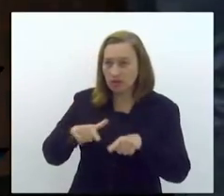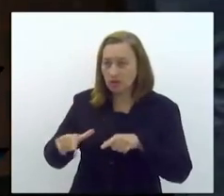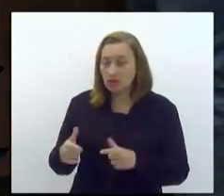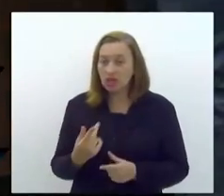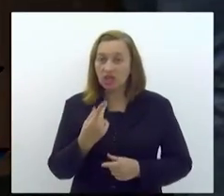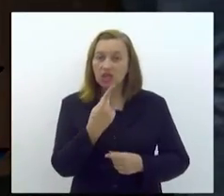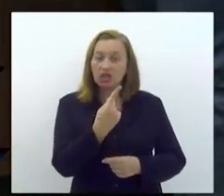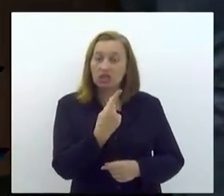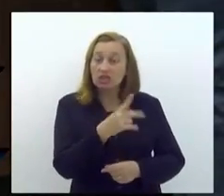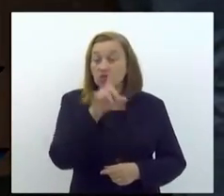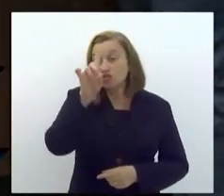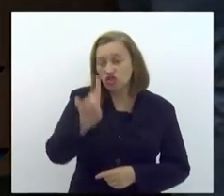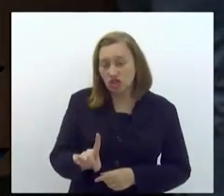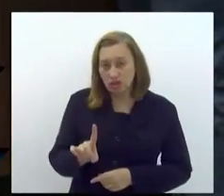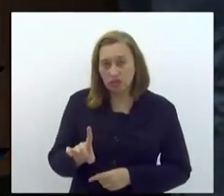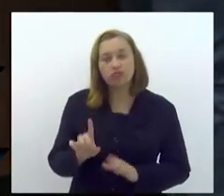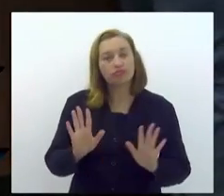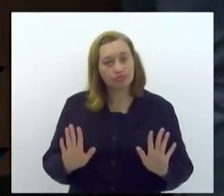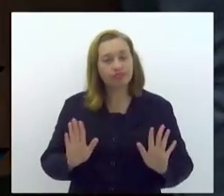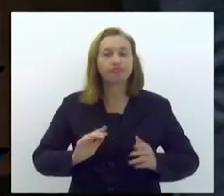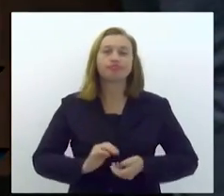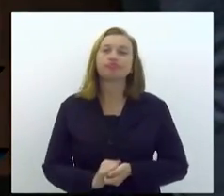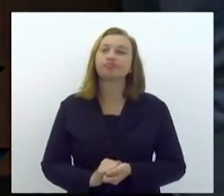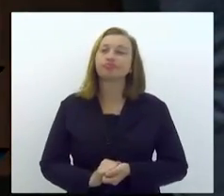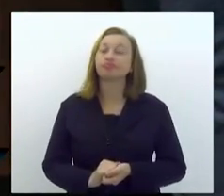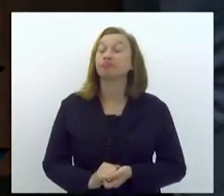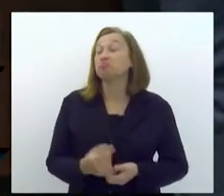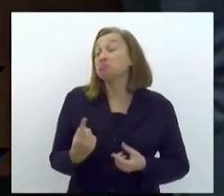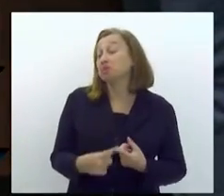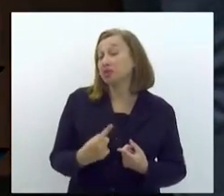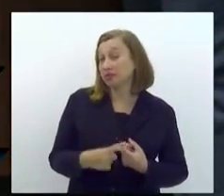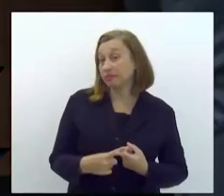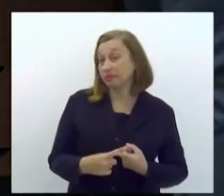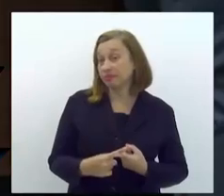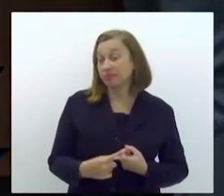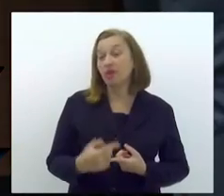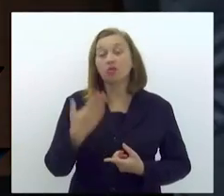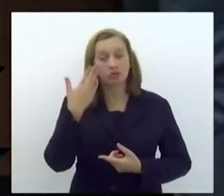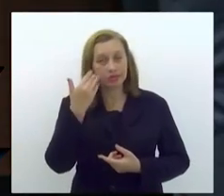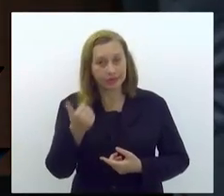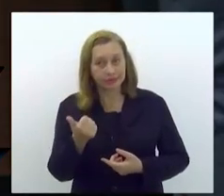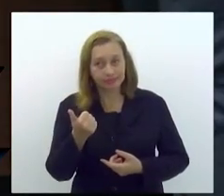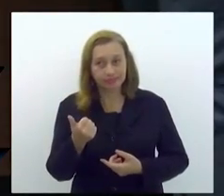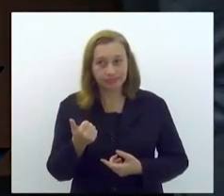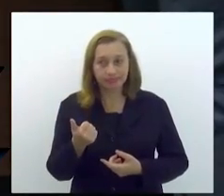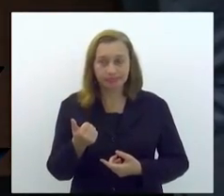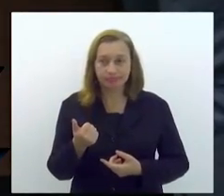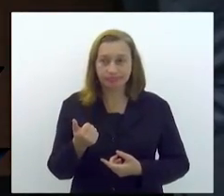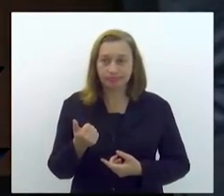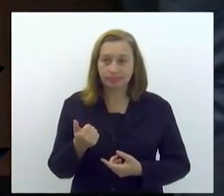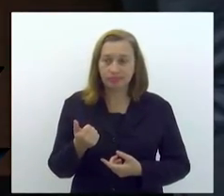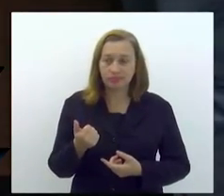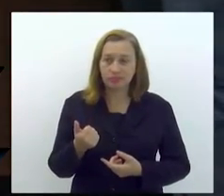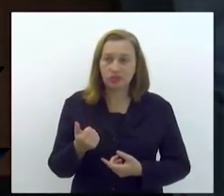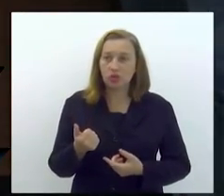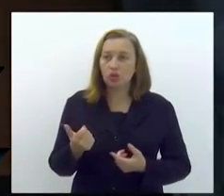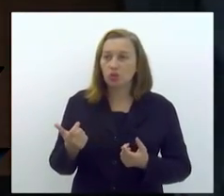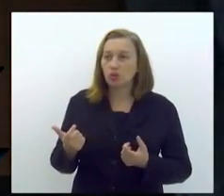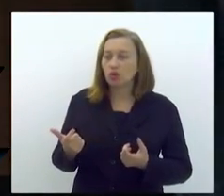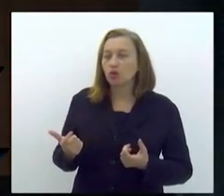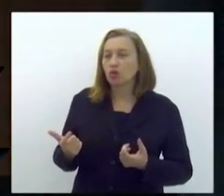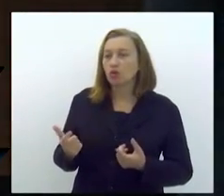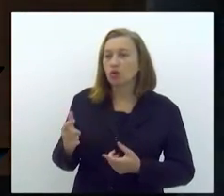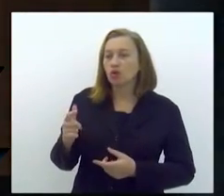essa discussão que nós temos que fazer até porque aonde eu sei iluminar não existe